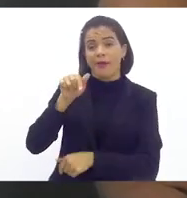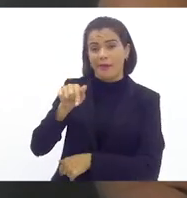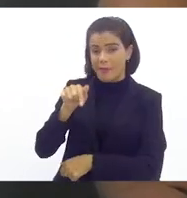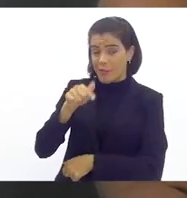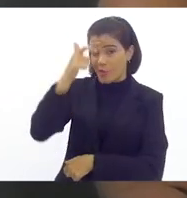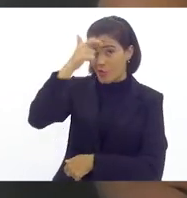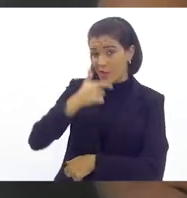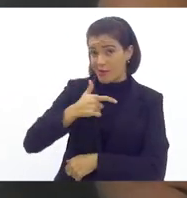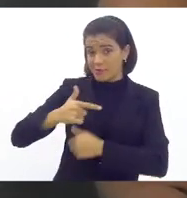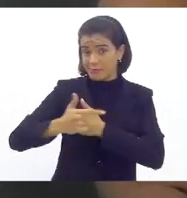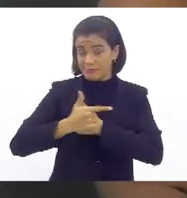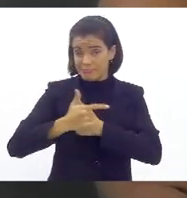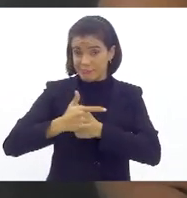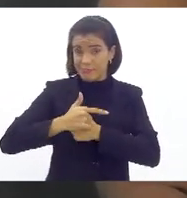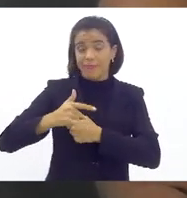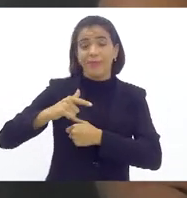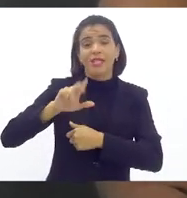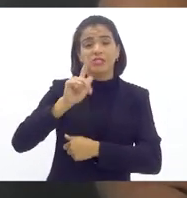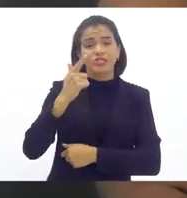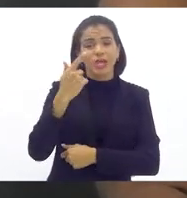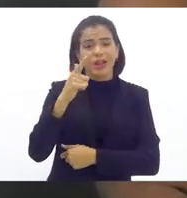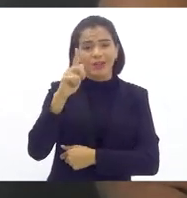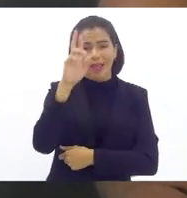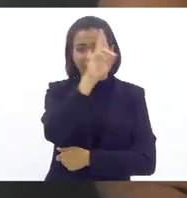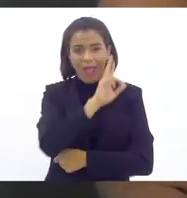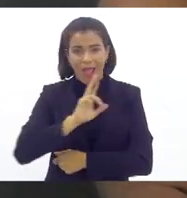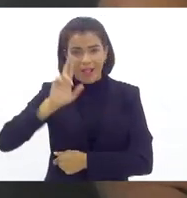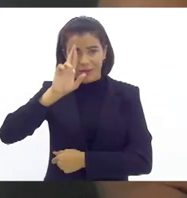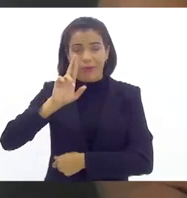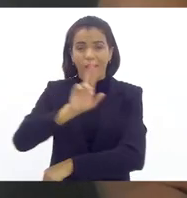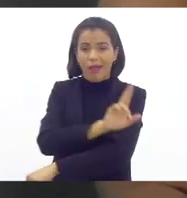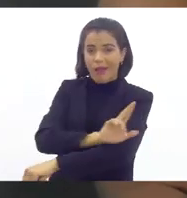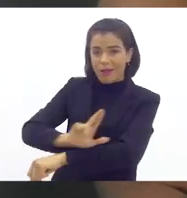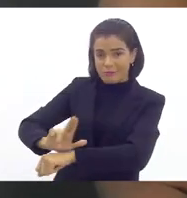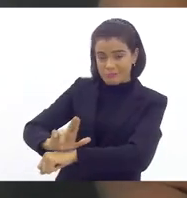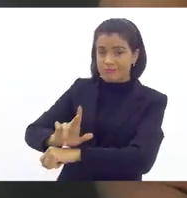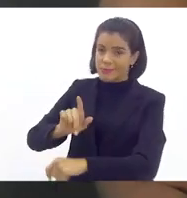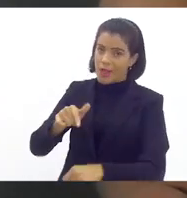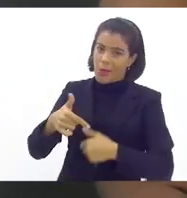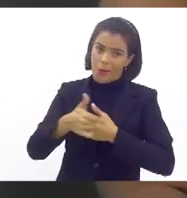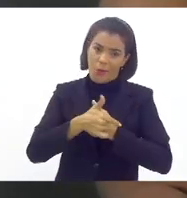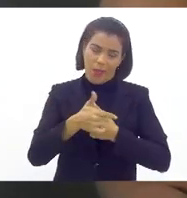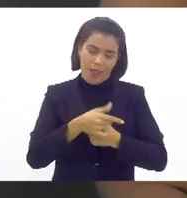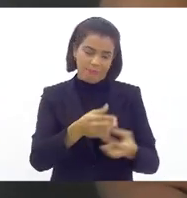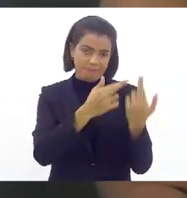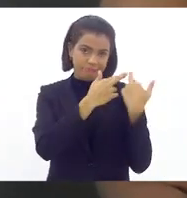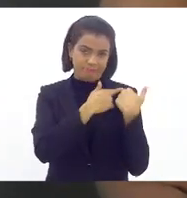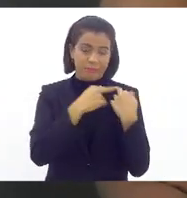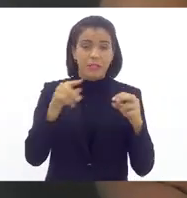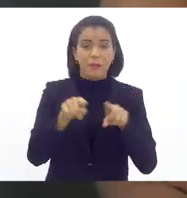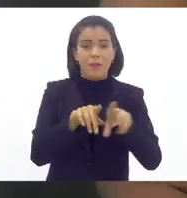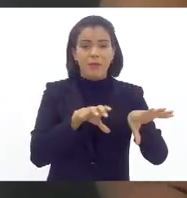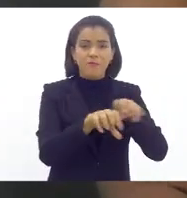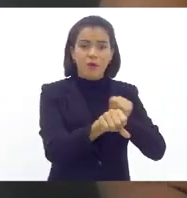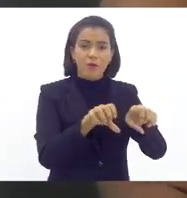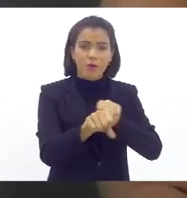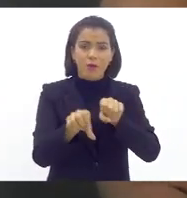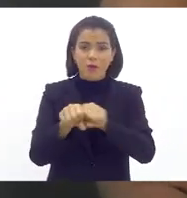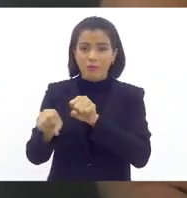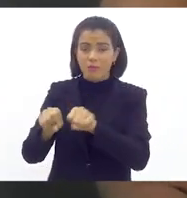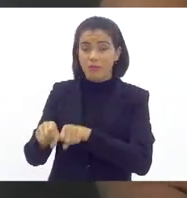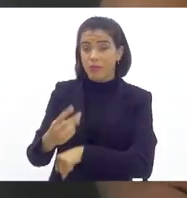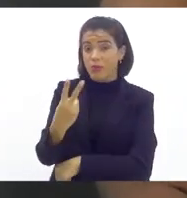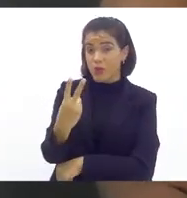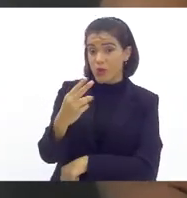papel enquanto gerência de relações étnico-raciais é também esse. na parte da formação, nós temos dois